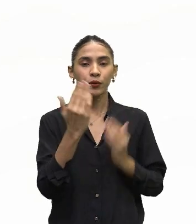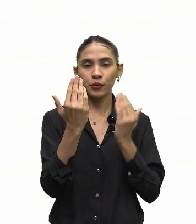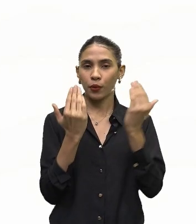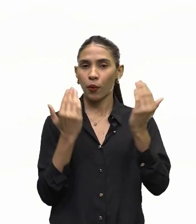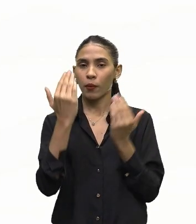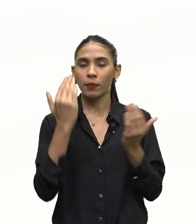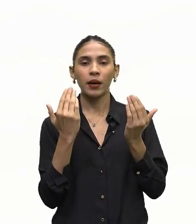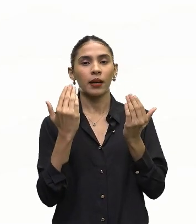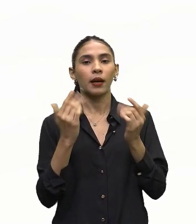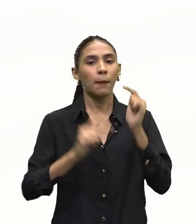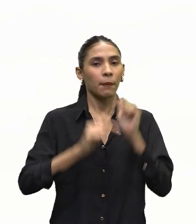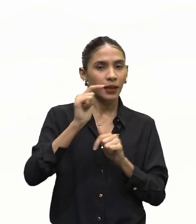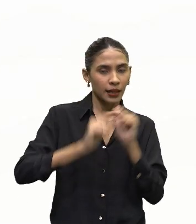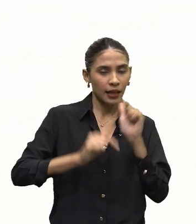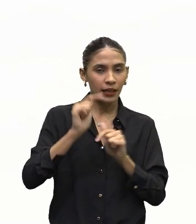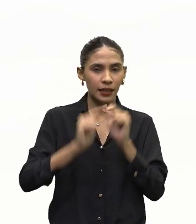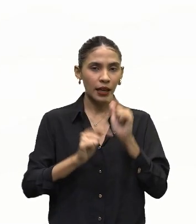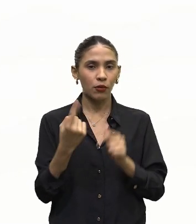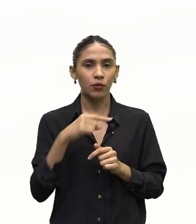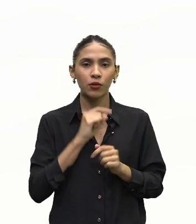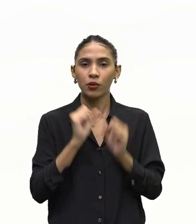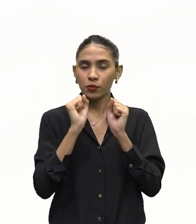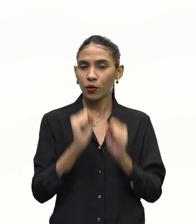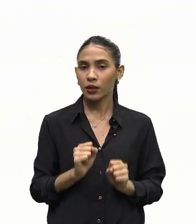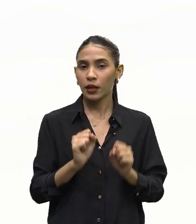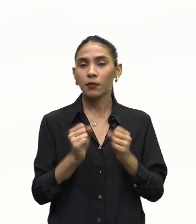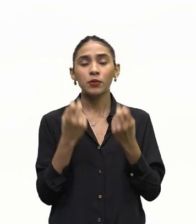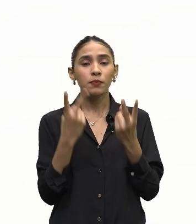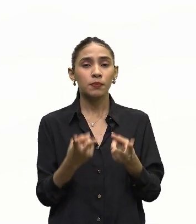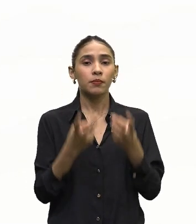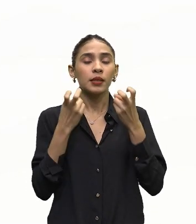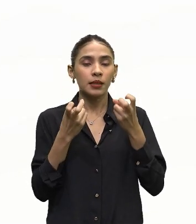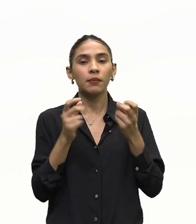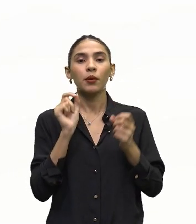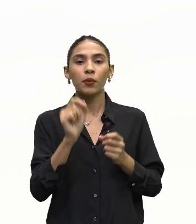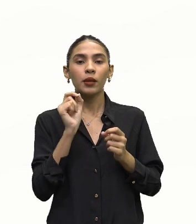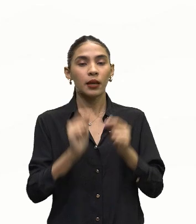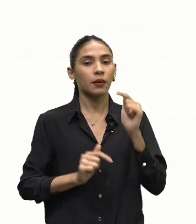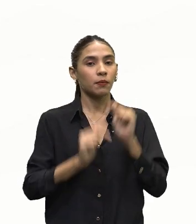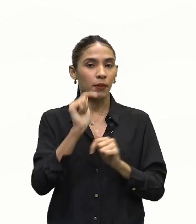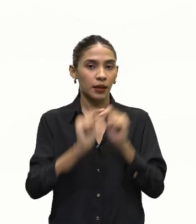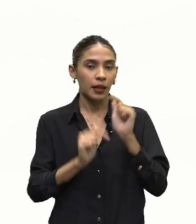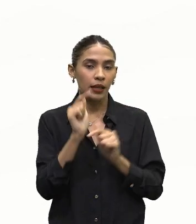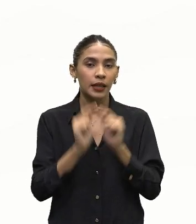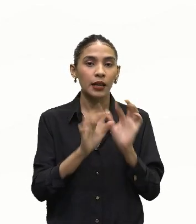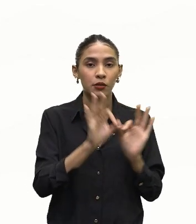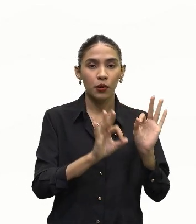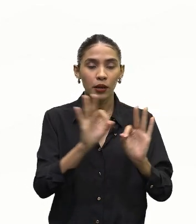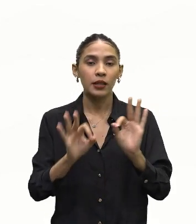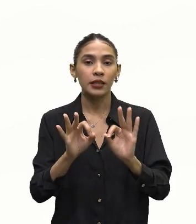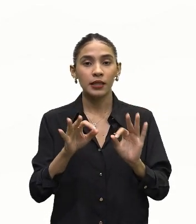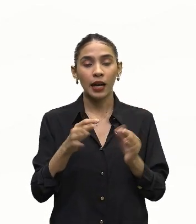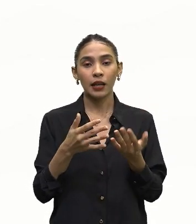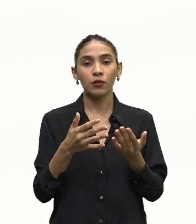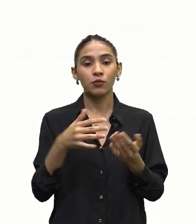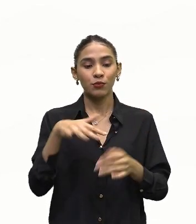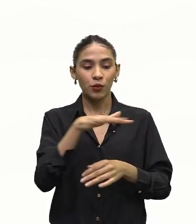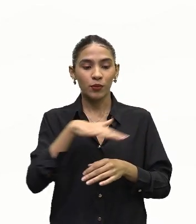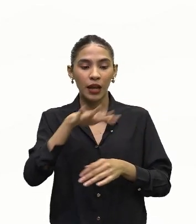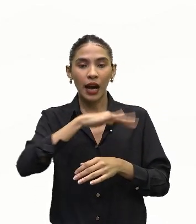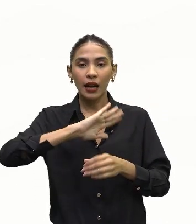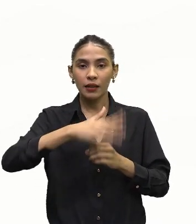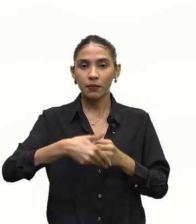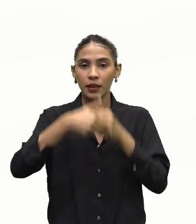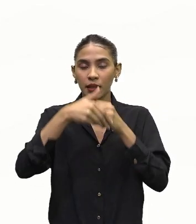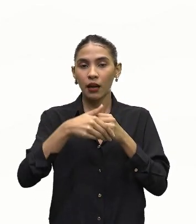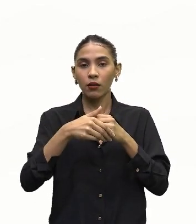semelhantes ofertados no mercado, podemos dar preferência aos produtos elaborados de modo socioambientalmente sustentável.